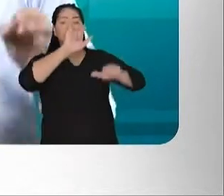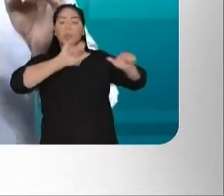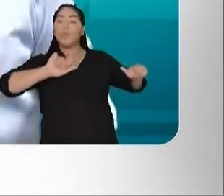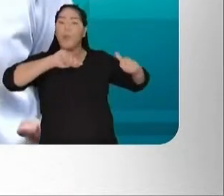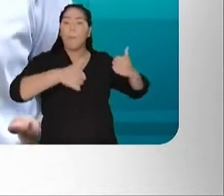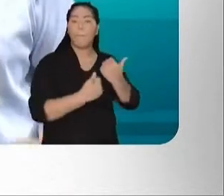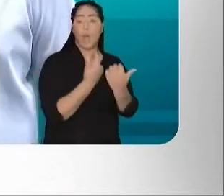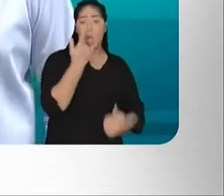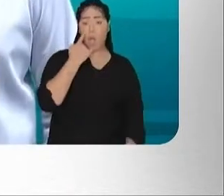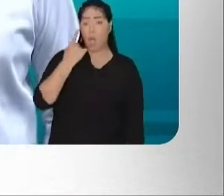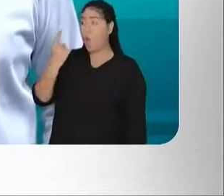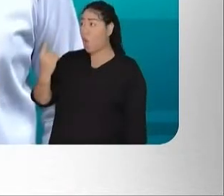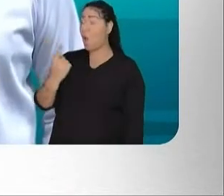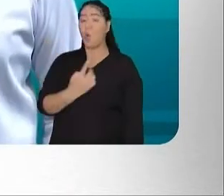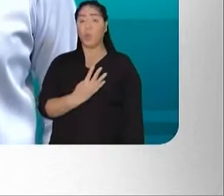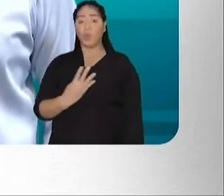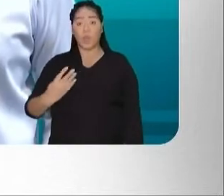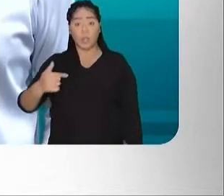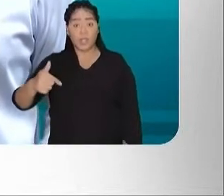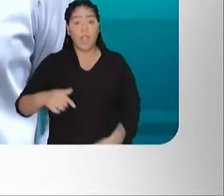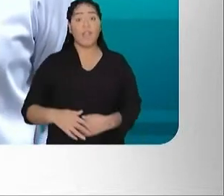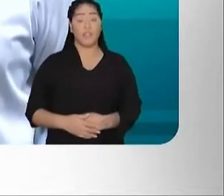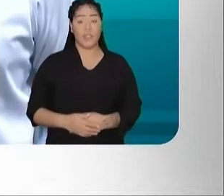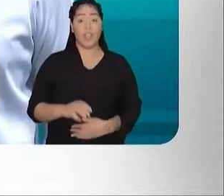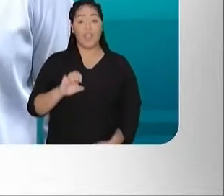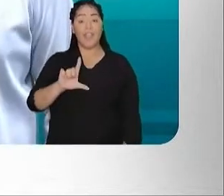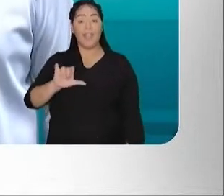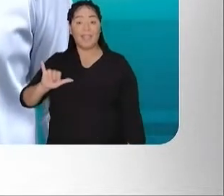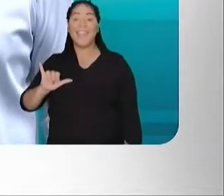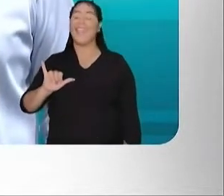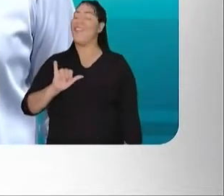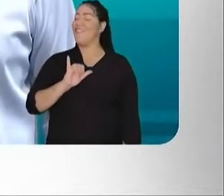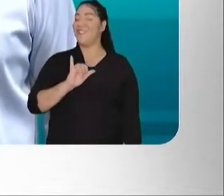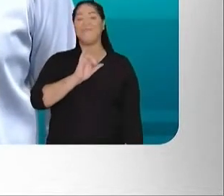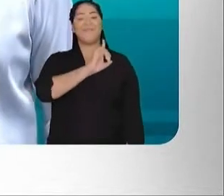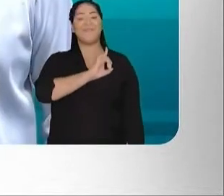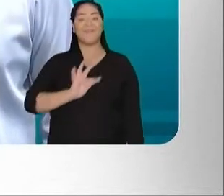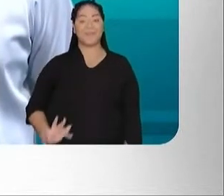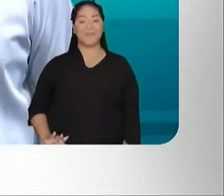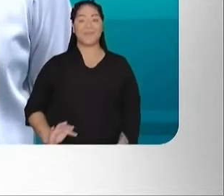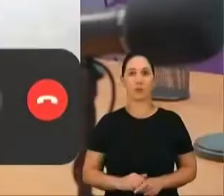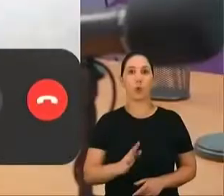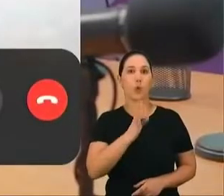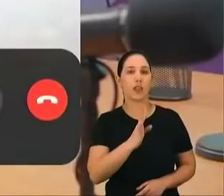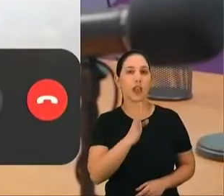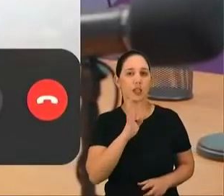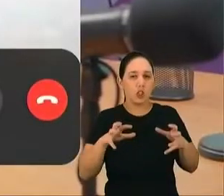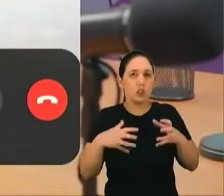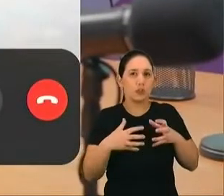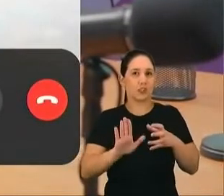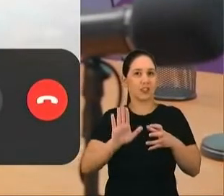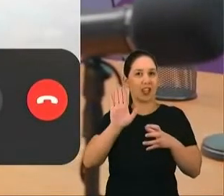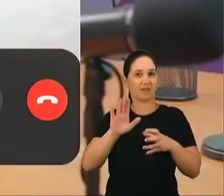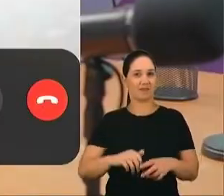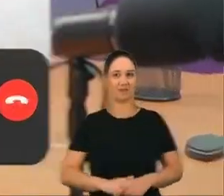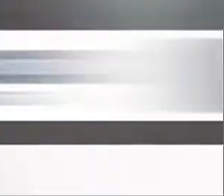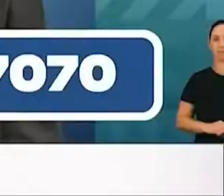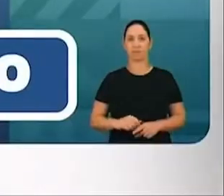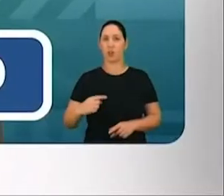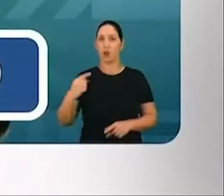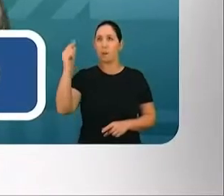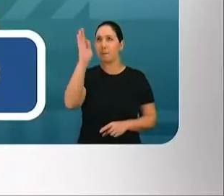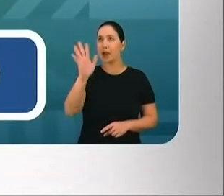de quem mais precisa. Anote aí, 4477, Eli Correia Filho, federal. Conheça o nosso time de